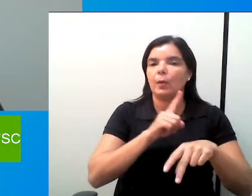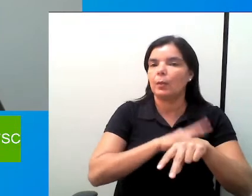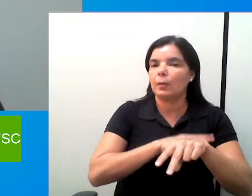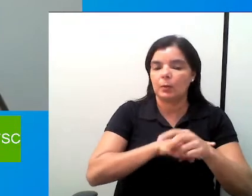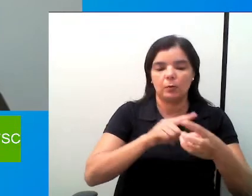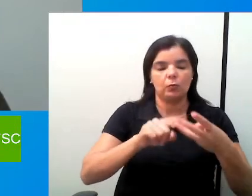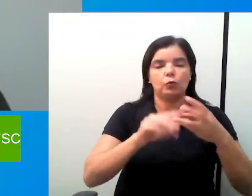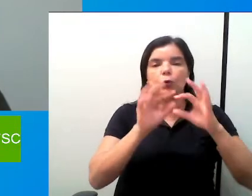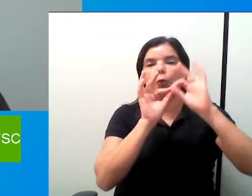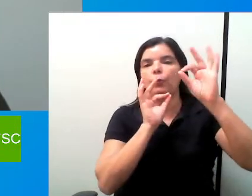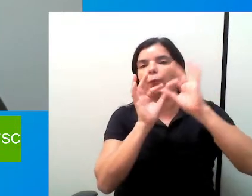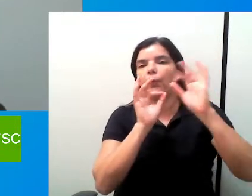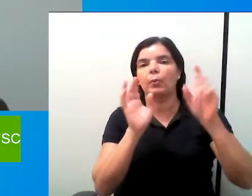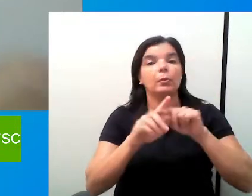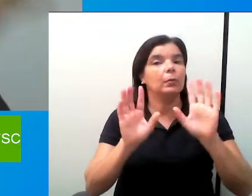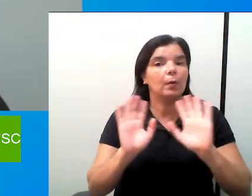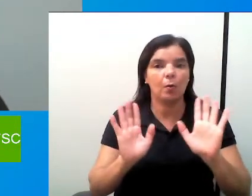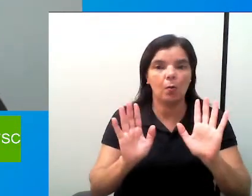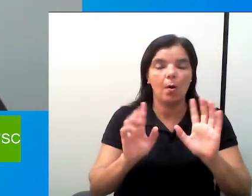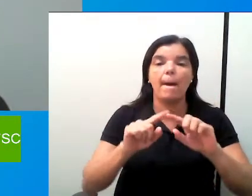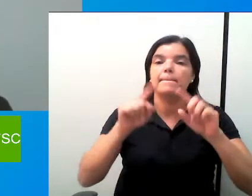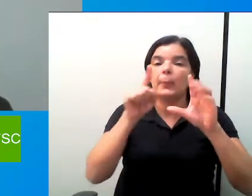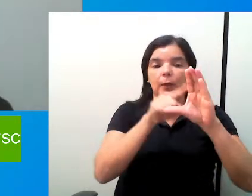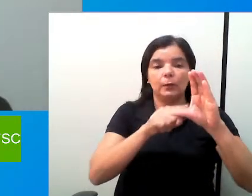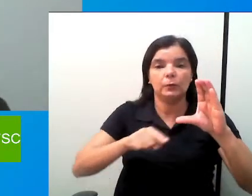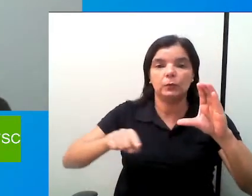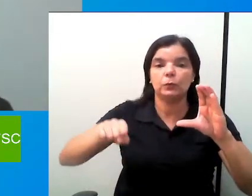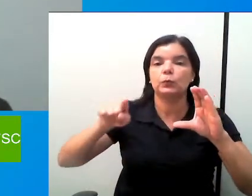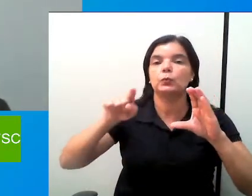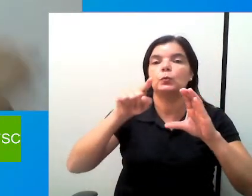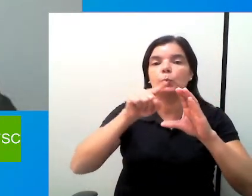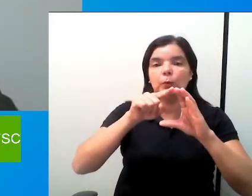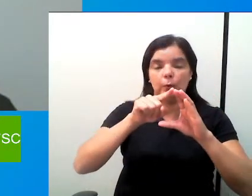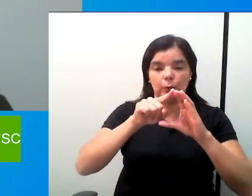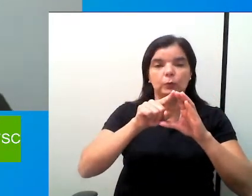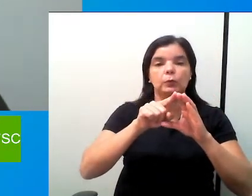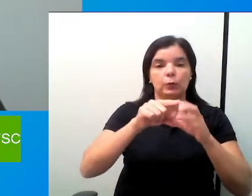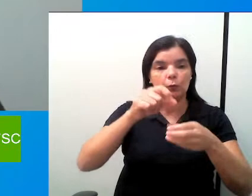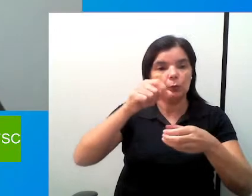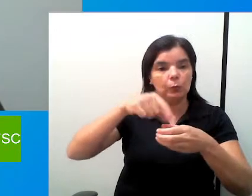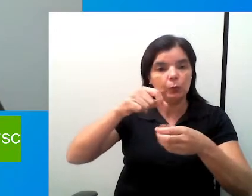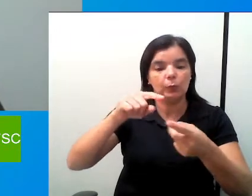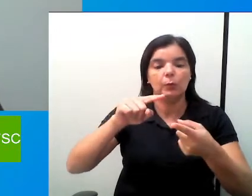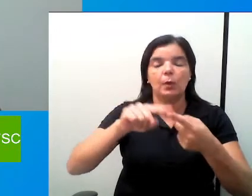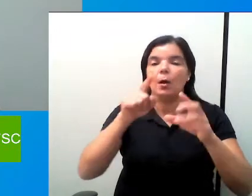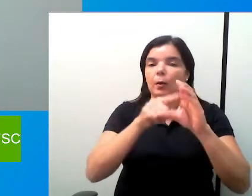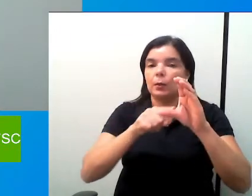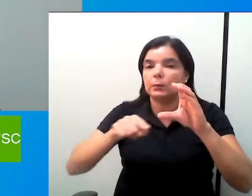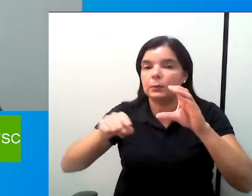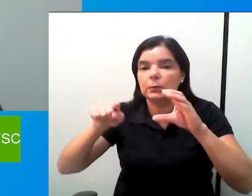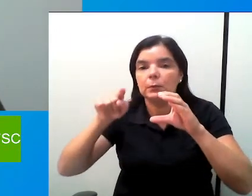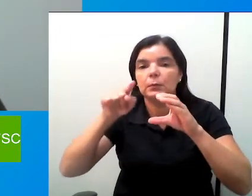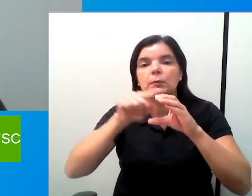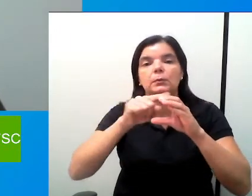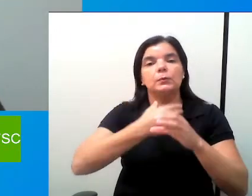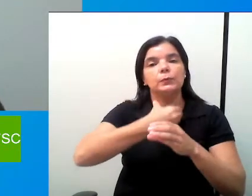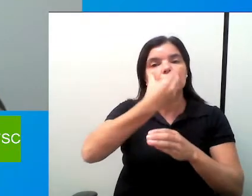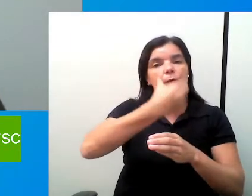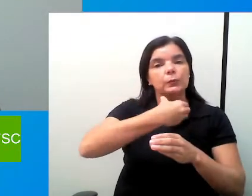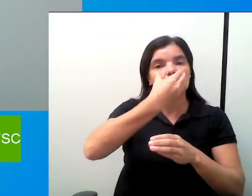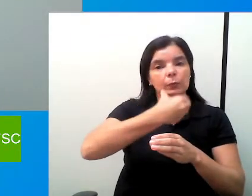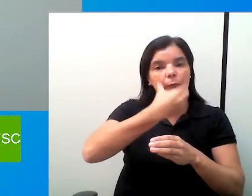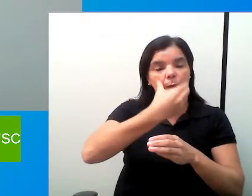uva, enfim. Existe a cadeia produtiva de grãos, a cadeia produtiva de frutas, para que o pessoal da gestão